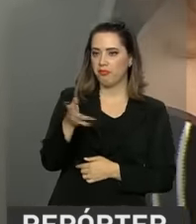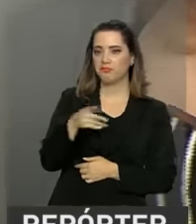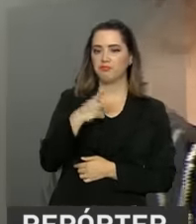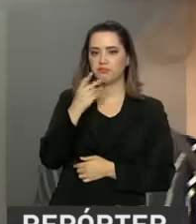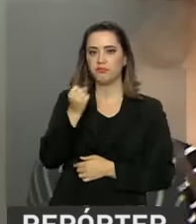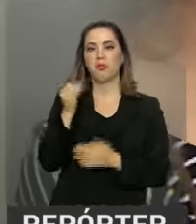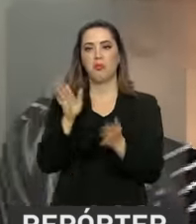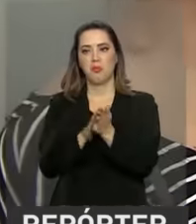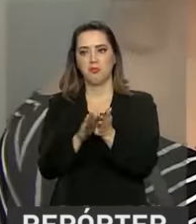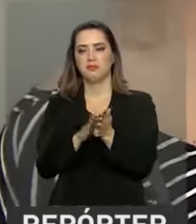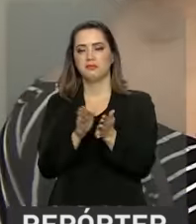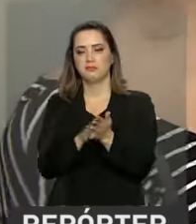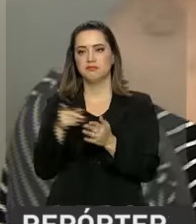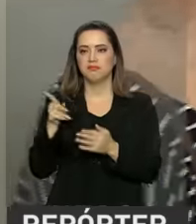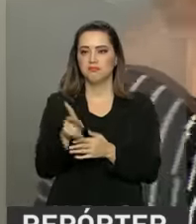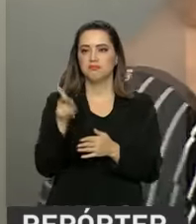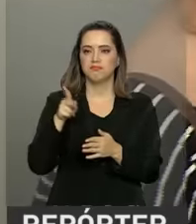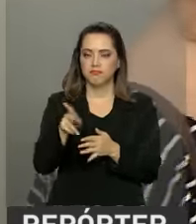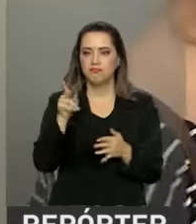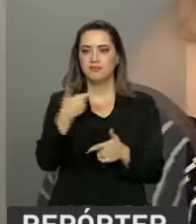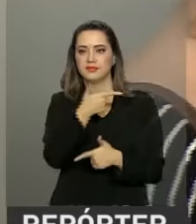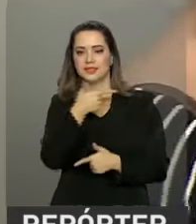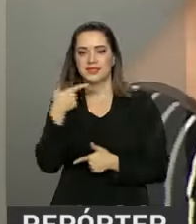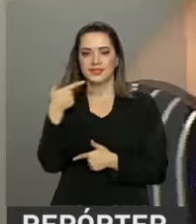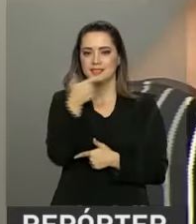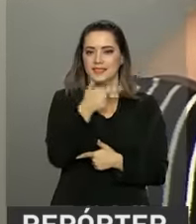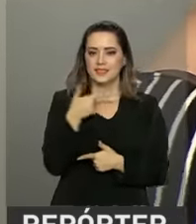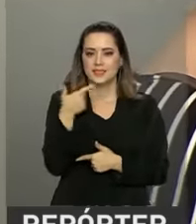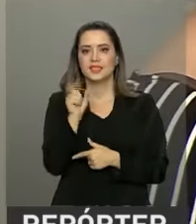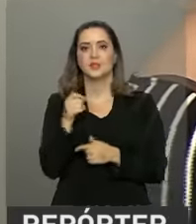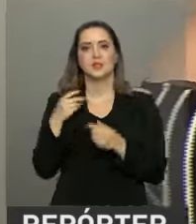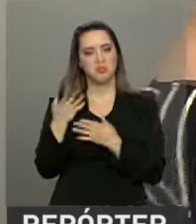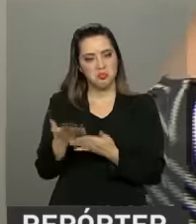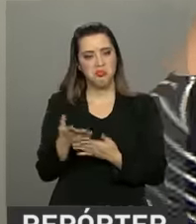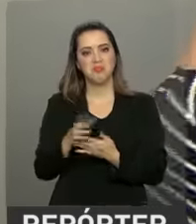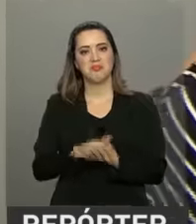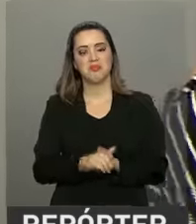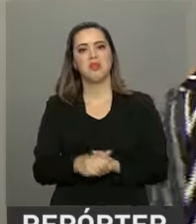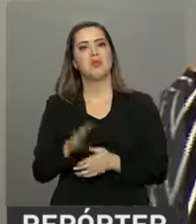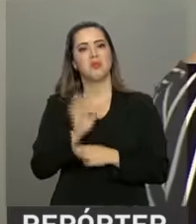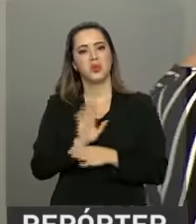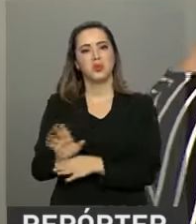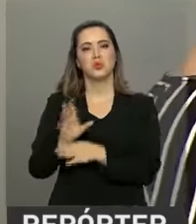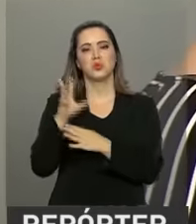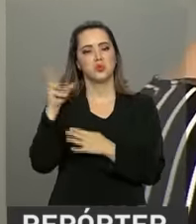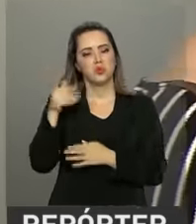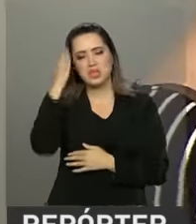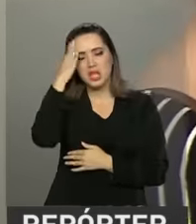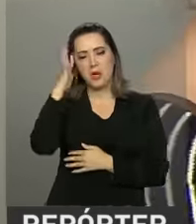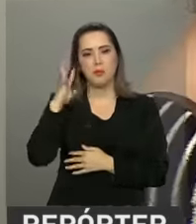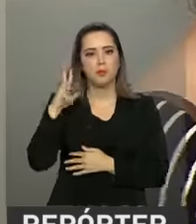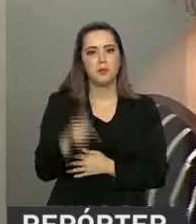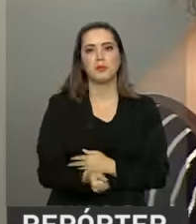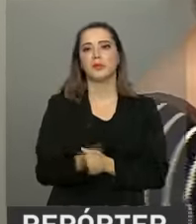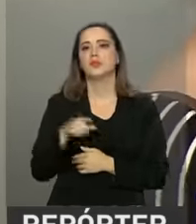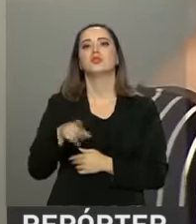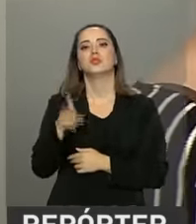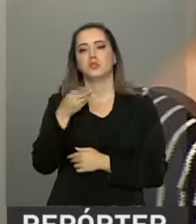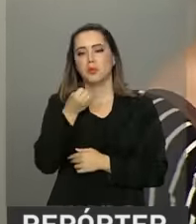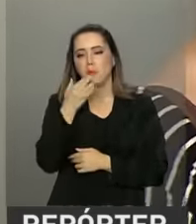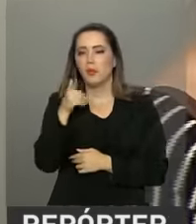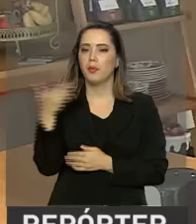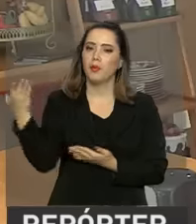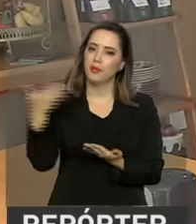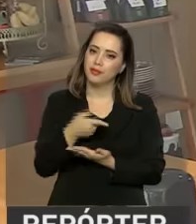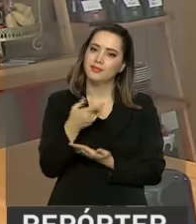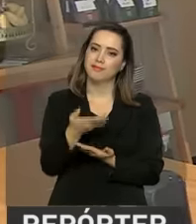de parabéns, o tempo inteiro sorridentes, o tempo inteiro muito solícitas, sabem direitinho todos os produtos. É sempre muito bom vir aqui ser atendida